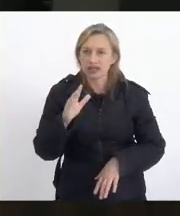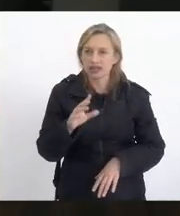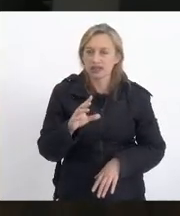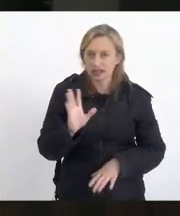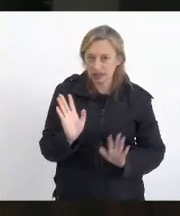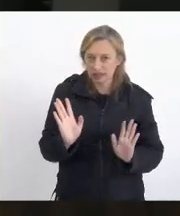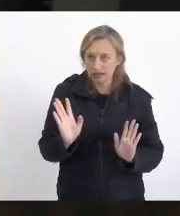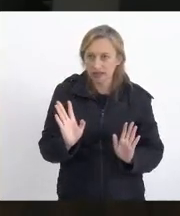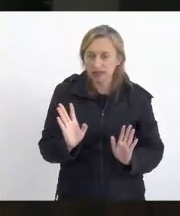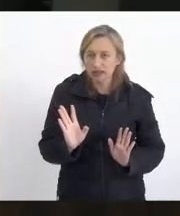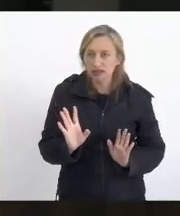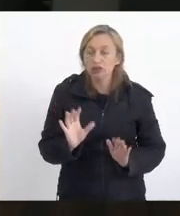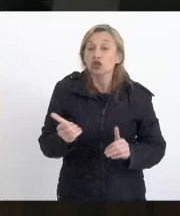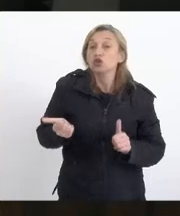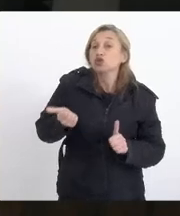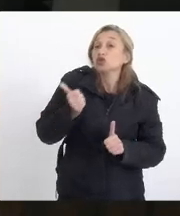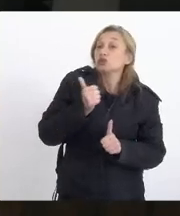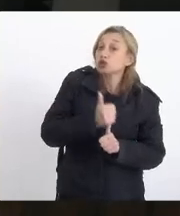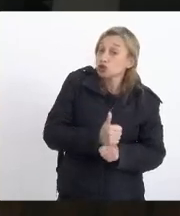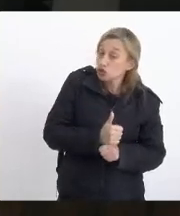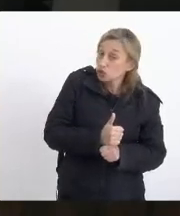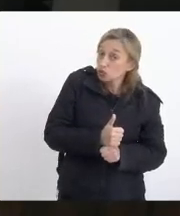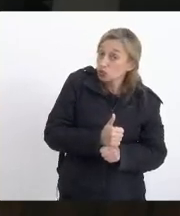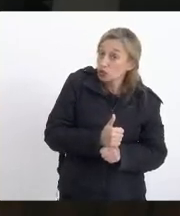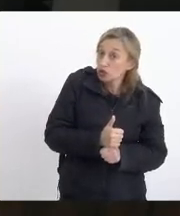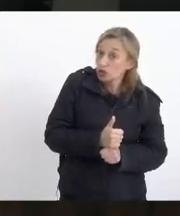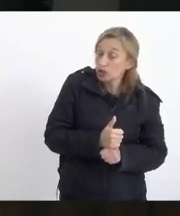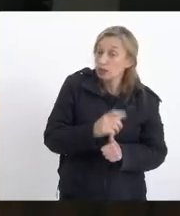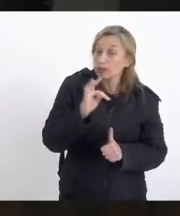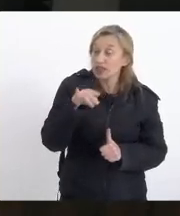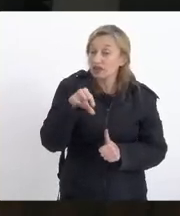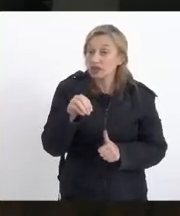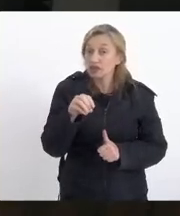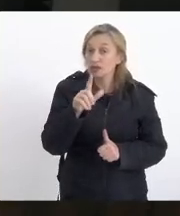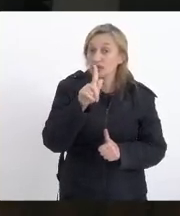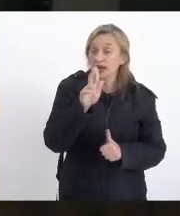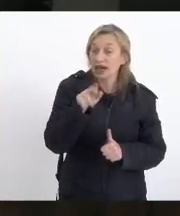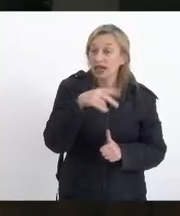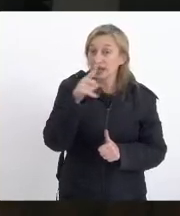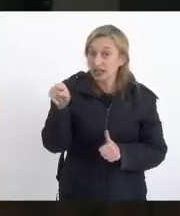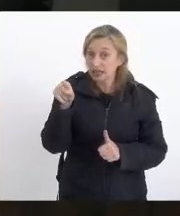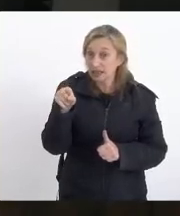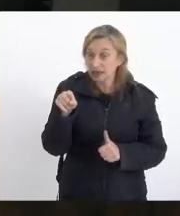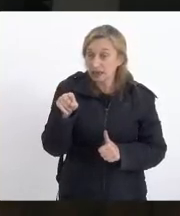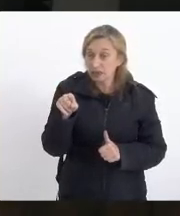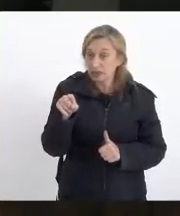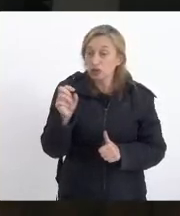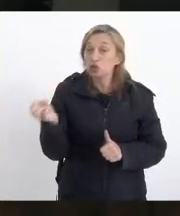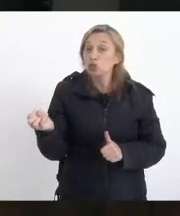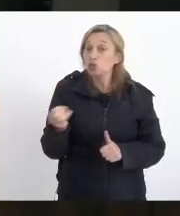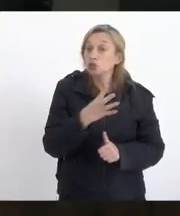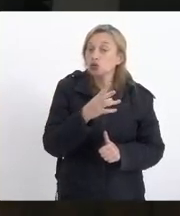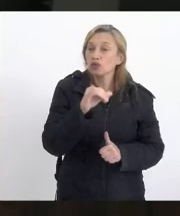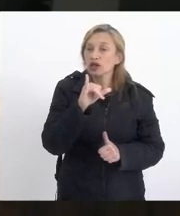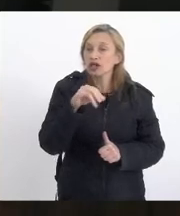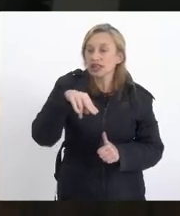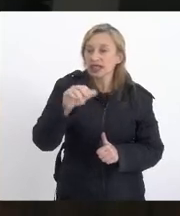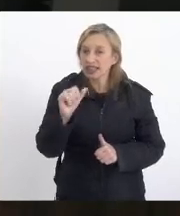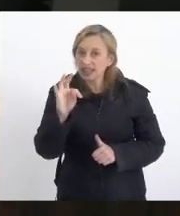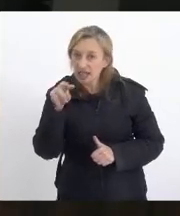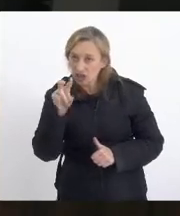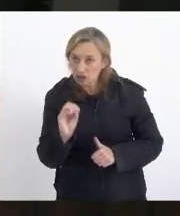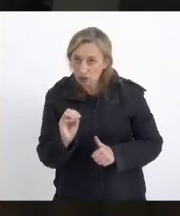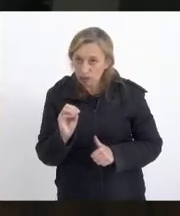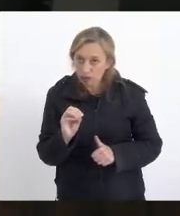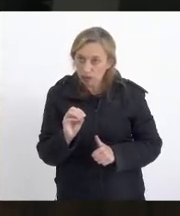E, portanto, substitui este benefício, a GRAM, para o novo inativo.